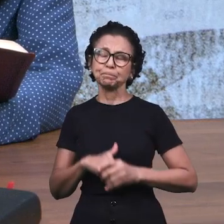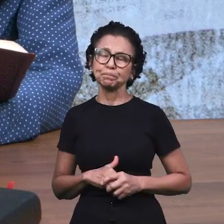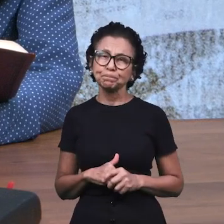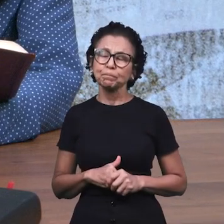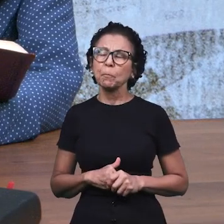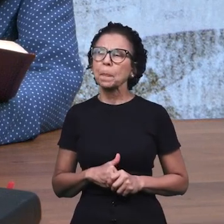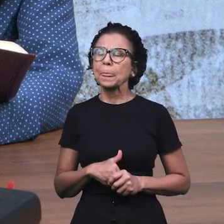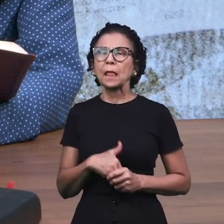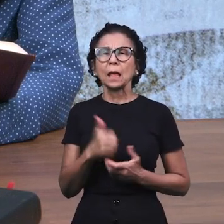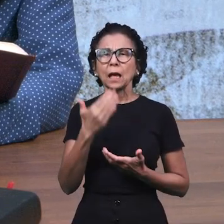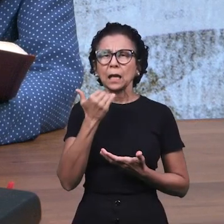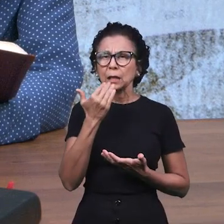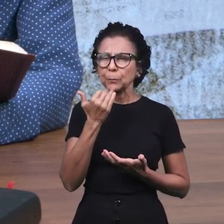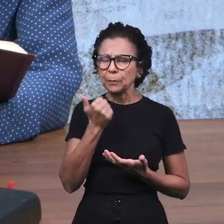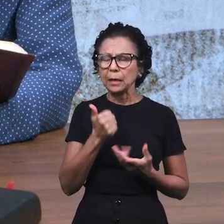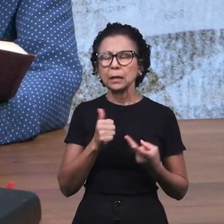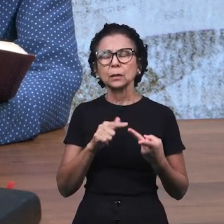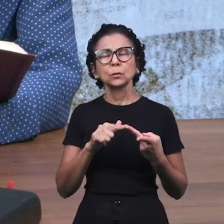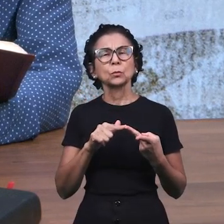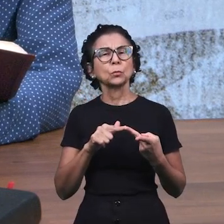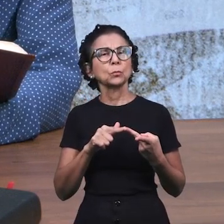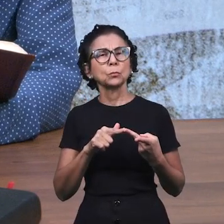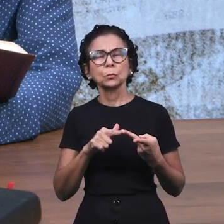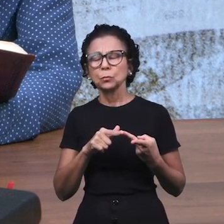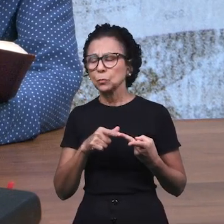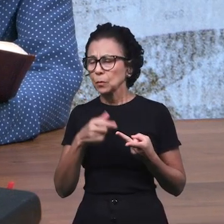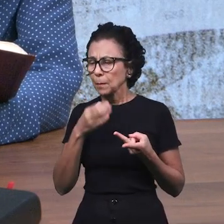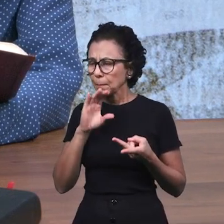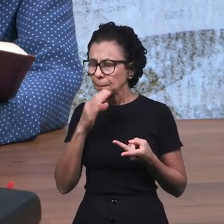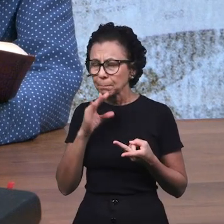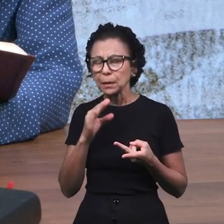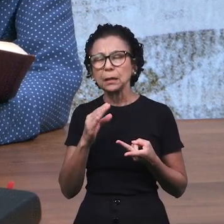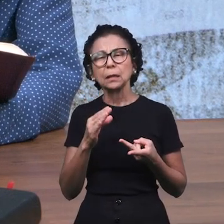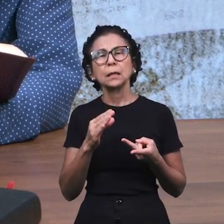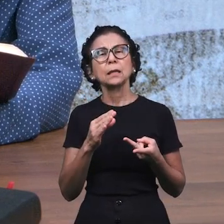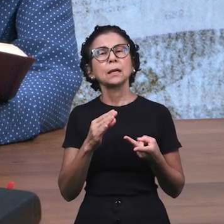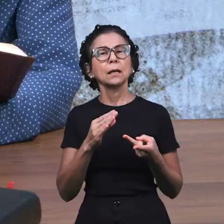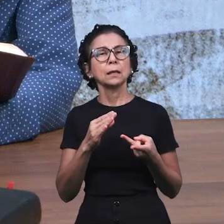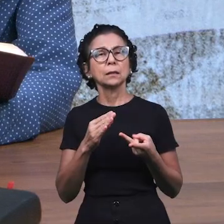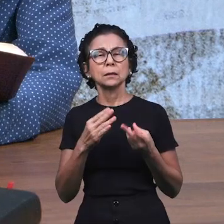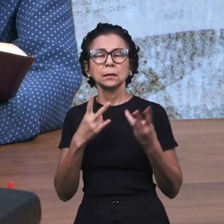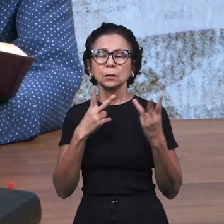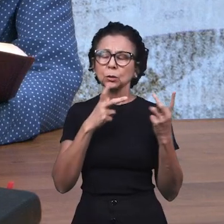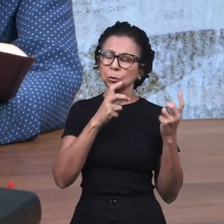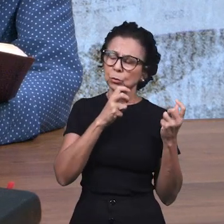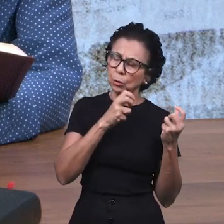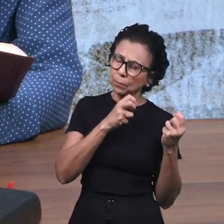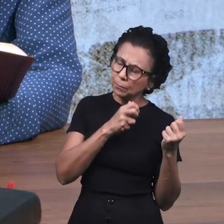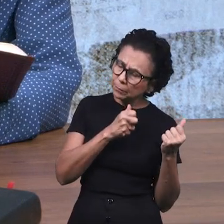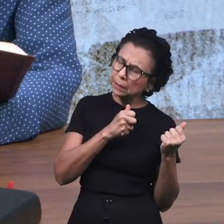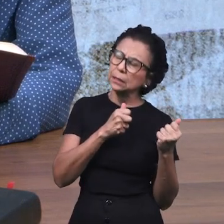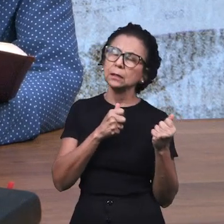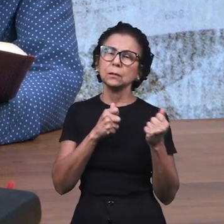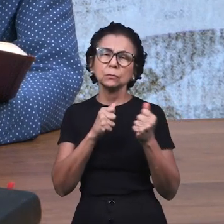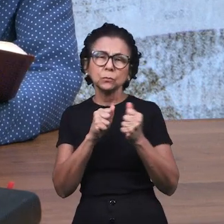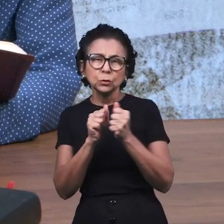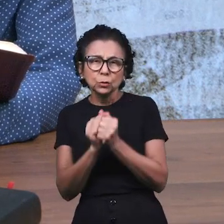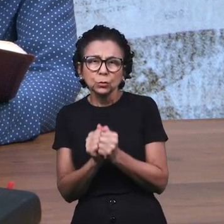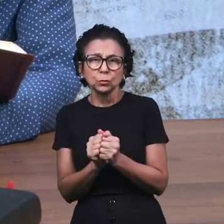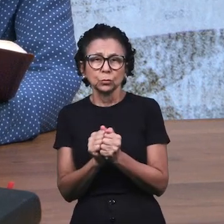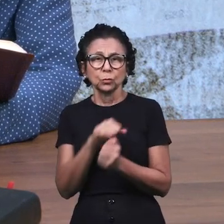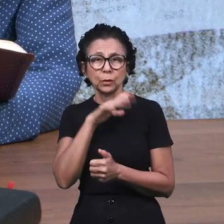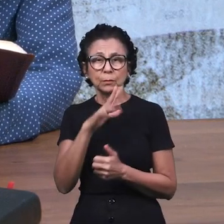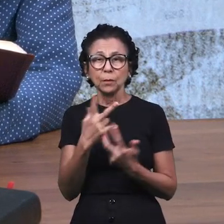bocado comia, e do seu copo bebia, e dormia em seu regaço, e a tinha como